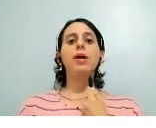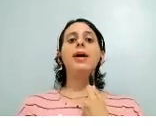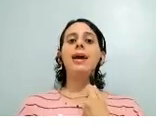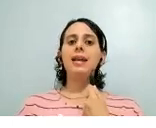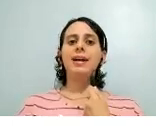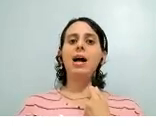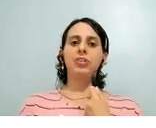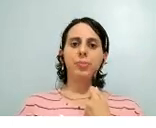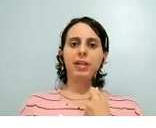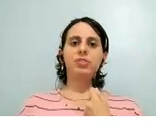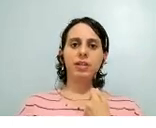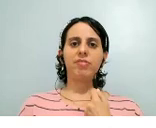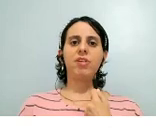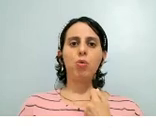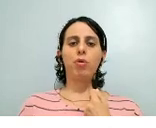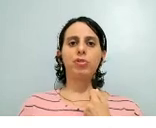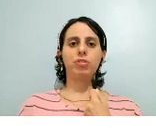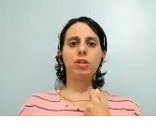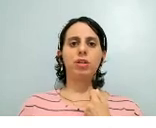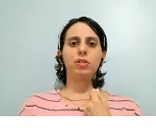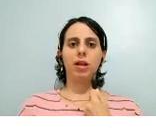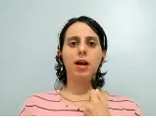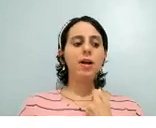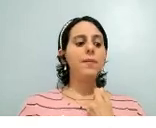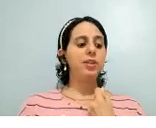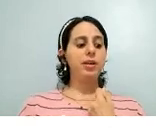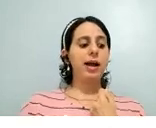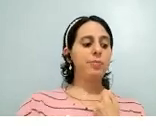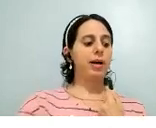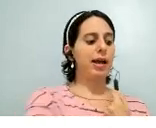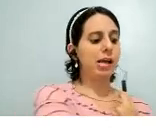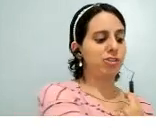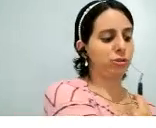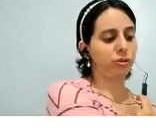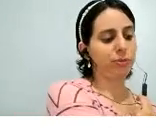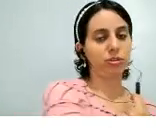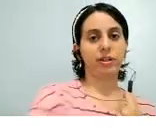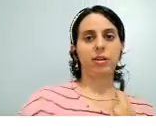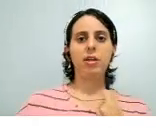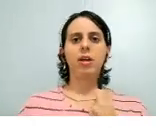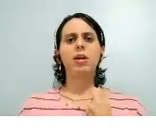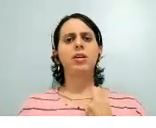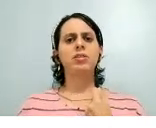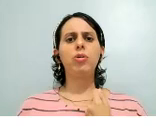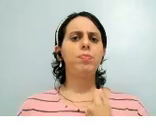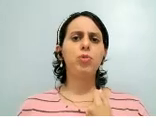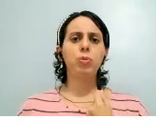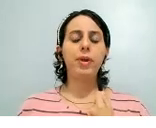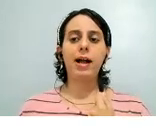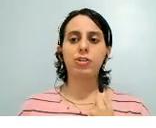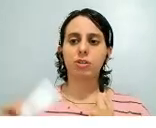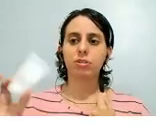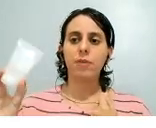gel. É legal também você levar um com você, tá? E há embalagens, eu vou até mostrar aqui, que são